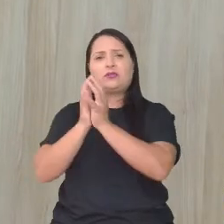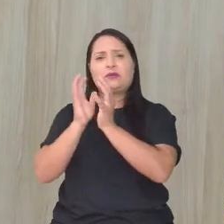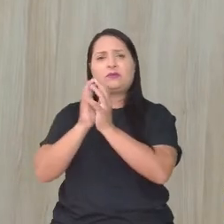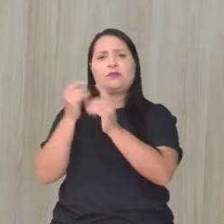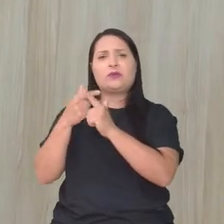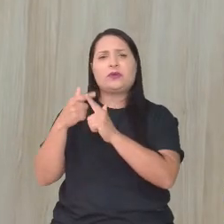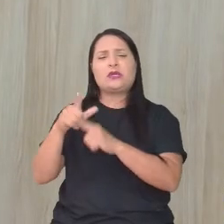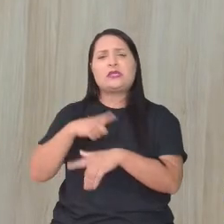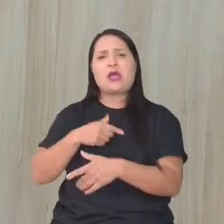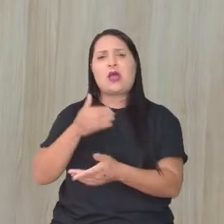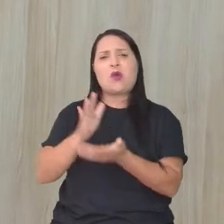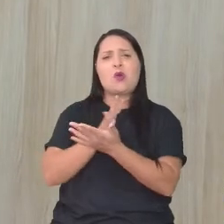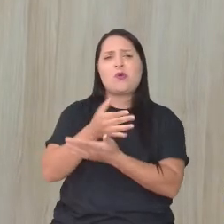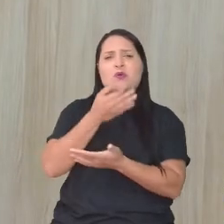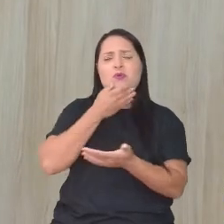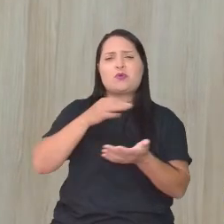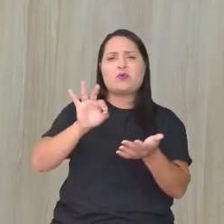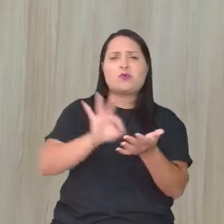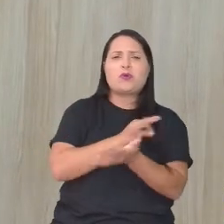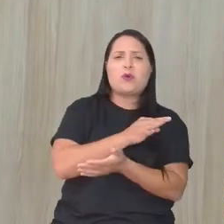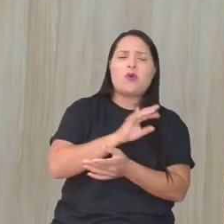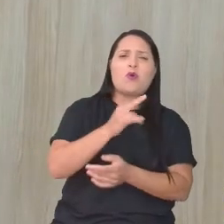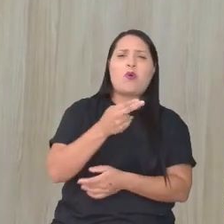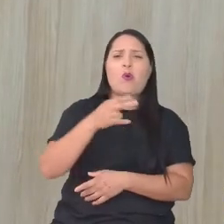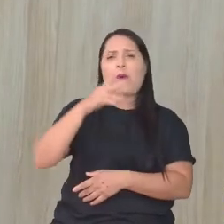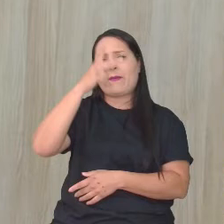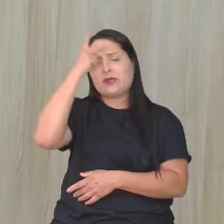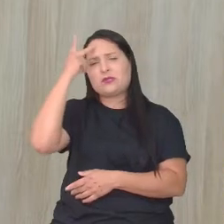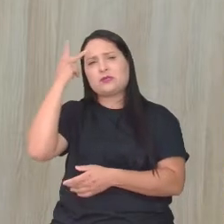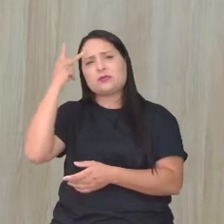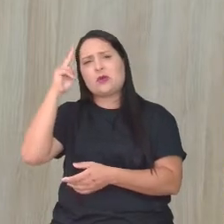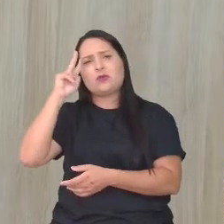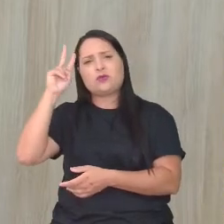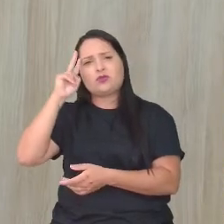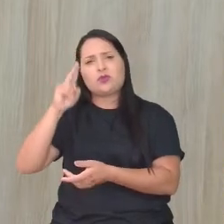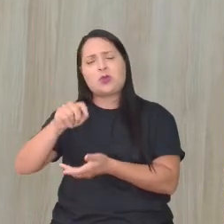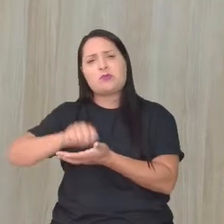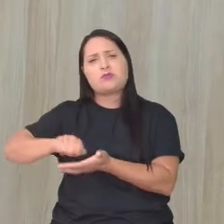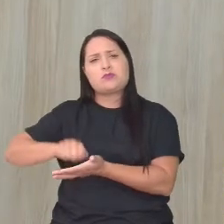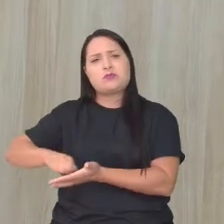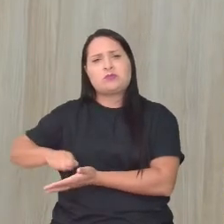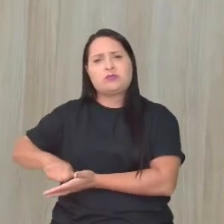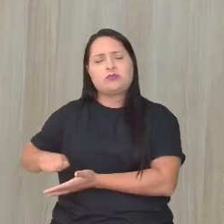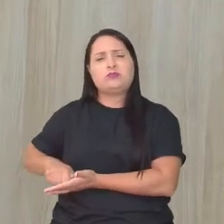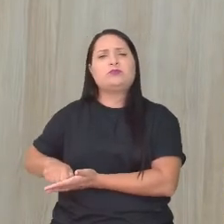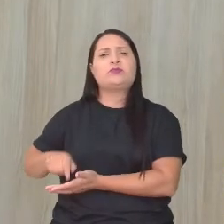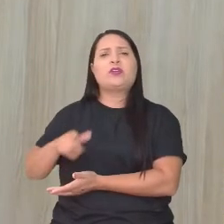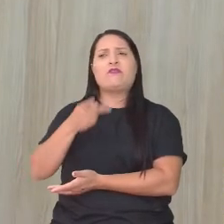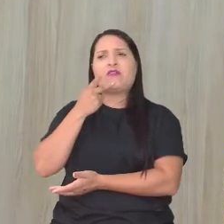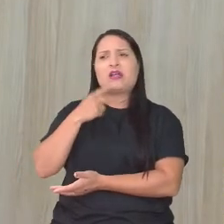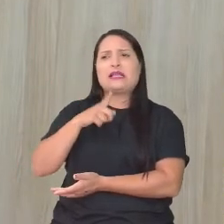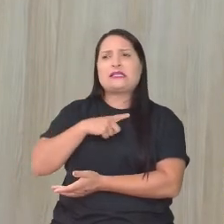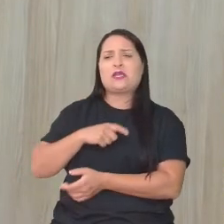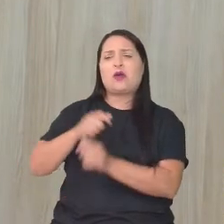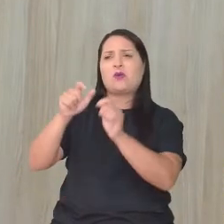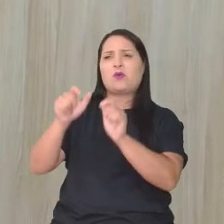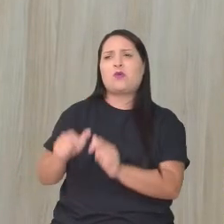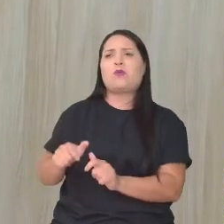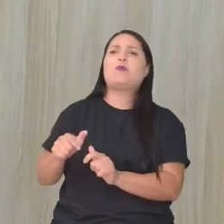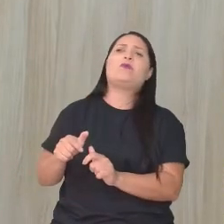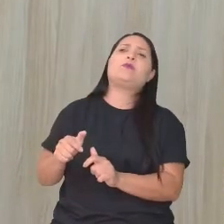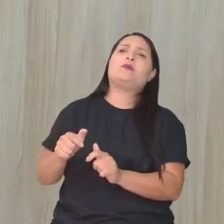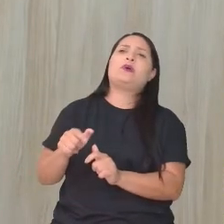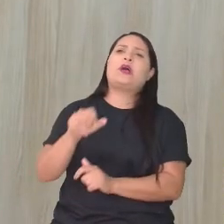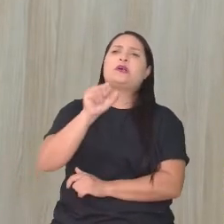né? Alguns autores, historiadores, indicam que ali existia uma senzala urbana,